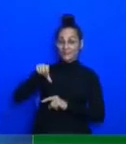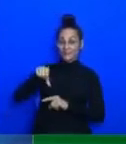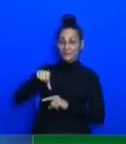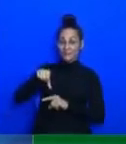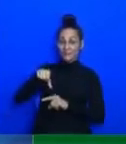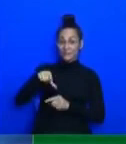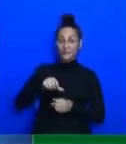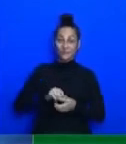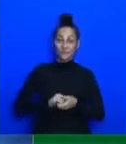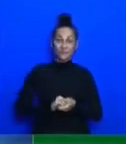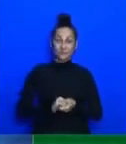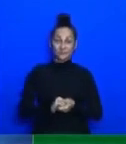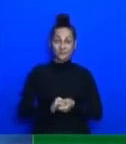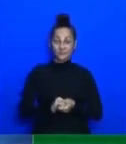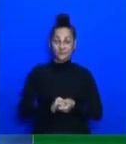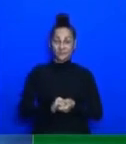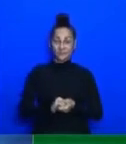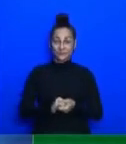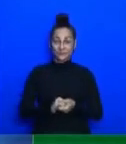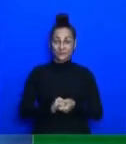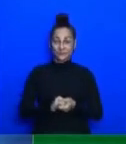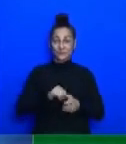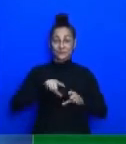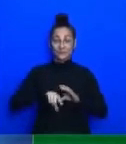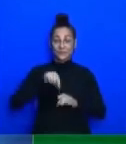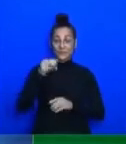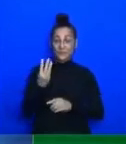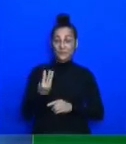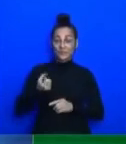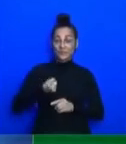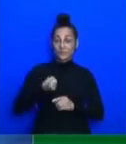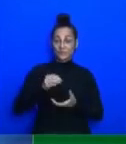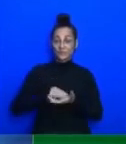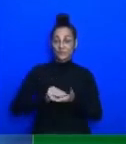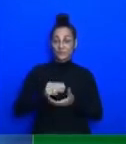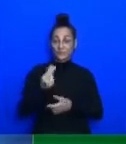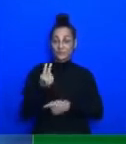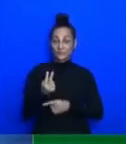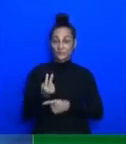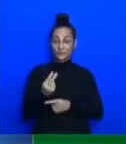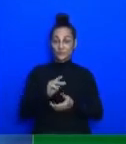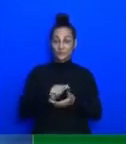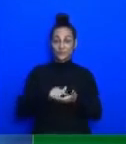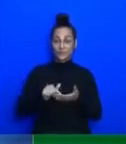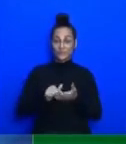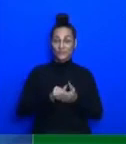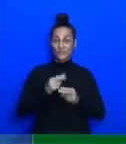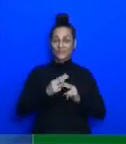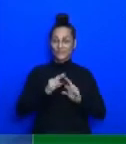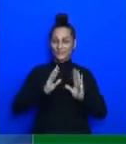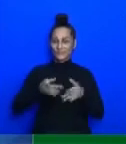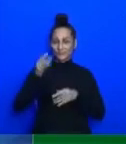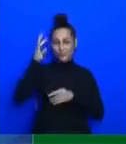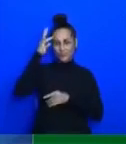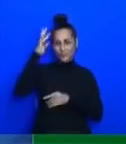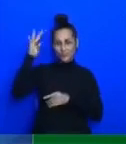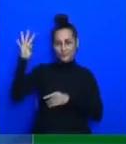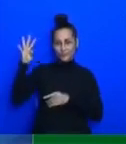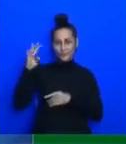Laranja número 59. Foram sorteados 3 números, faltam 2. Loterias Caixa, já